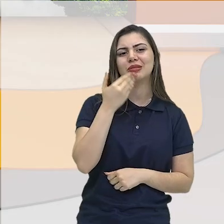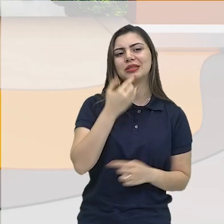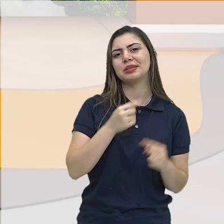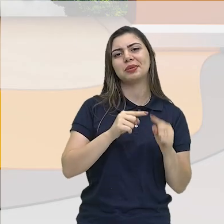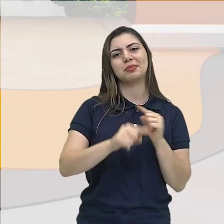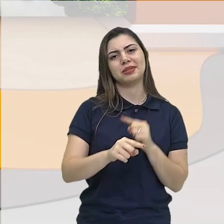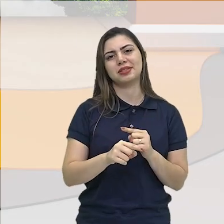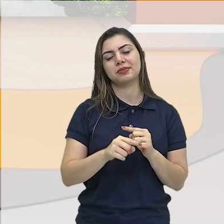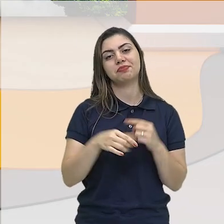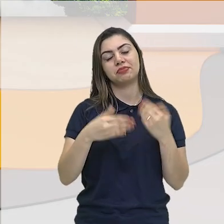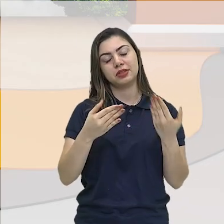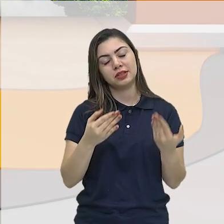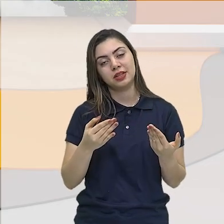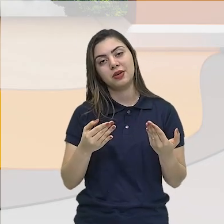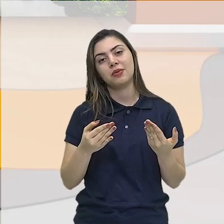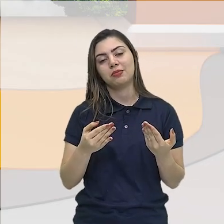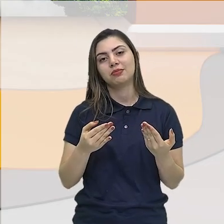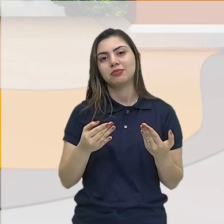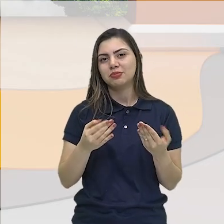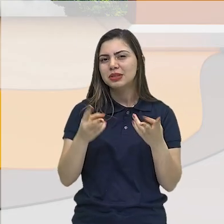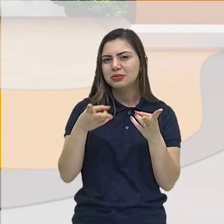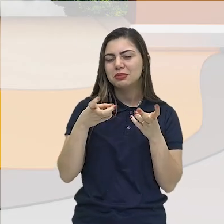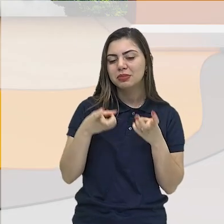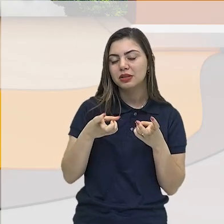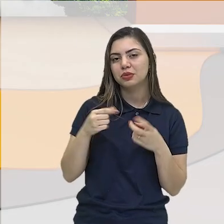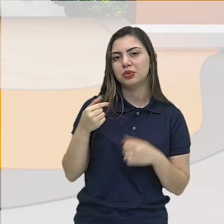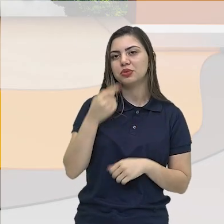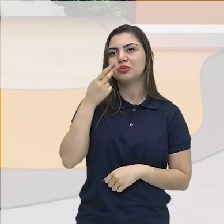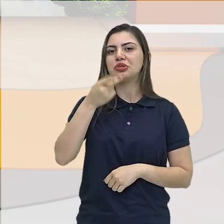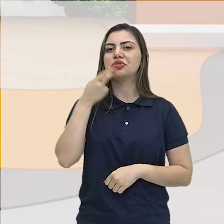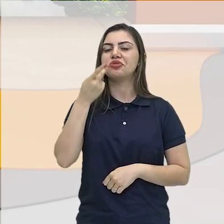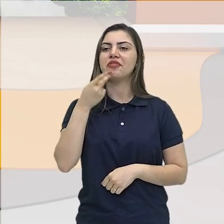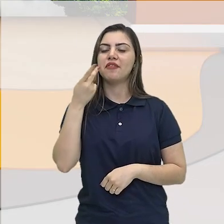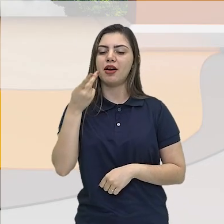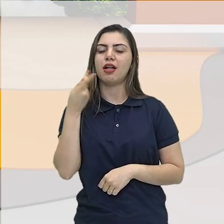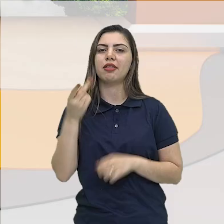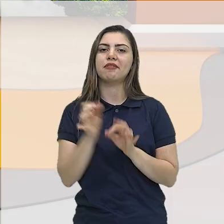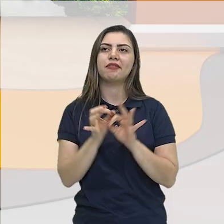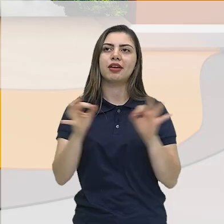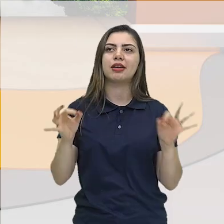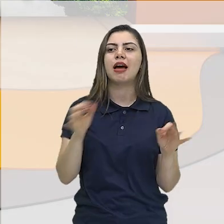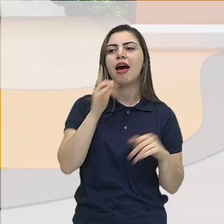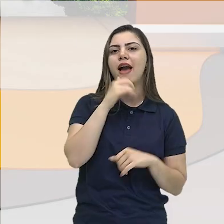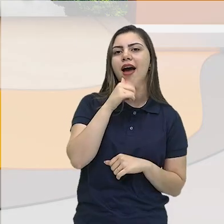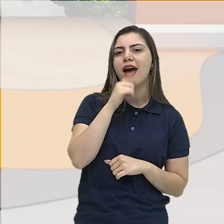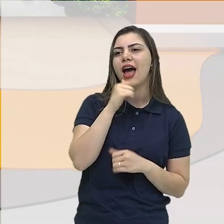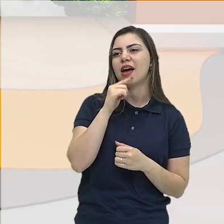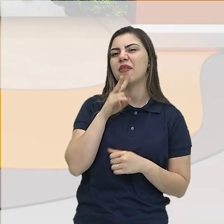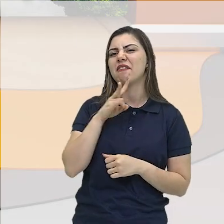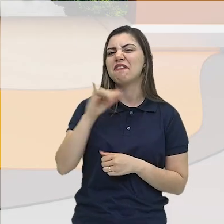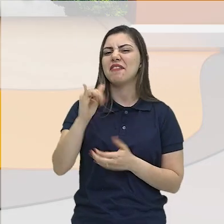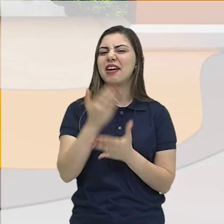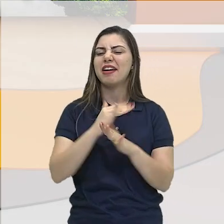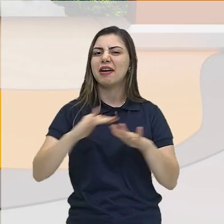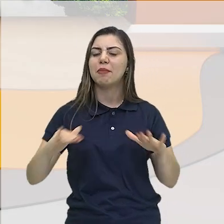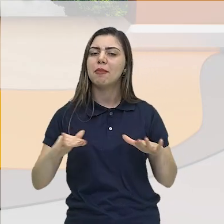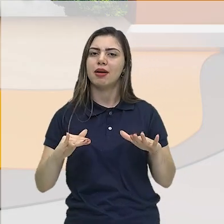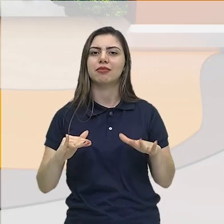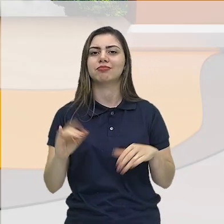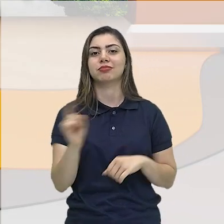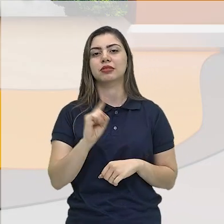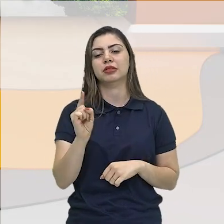gente diz quando a água vai acabar. É essa água de fácil acesso e que nós utilizamos